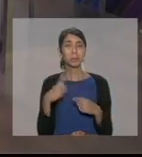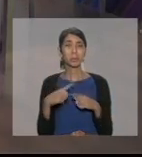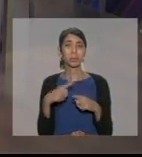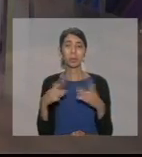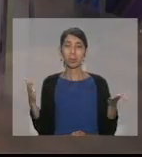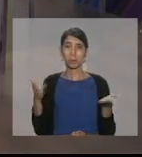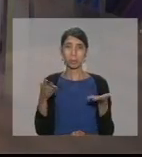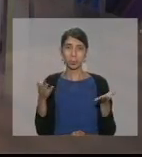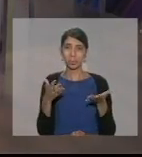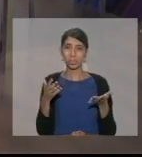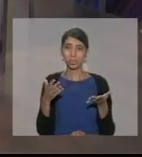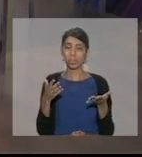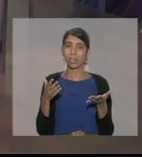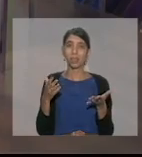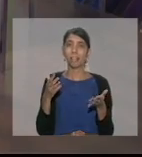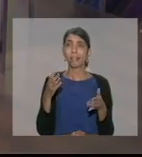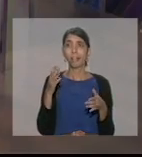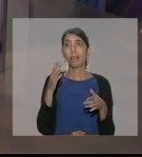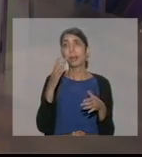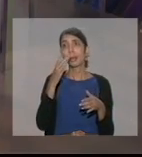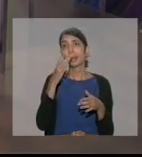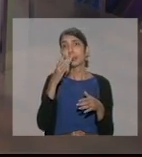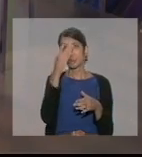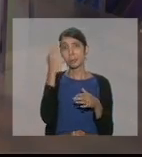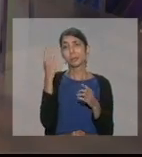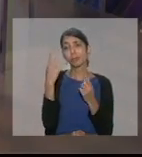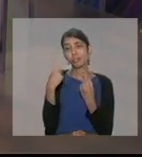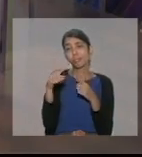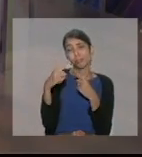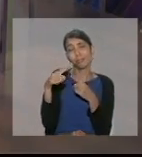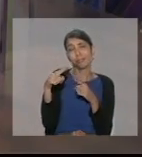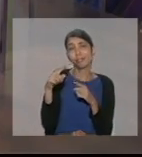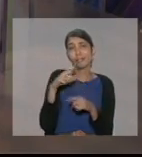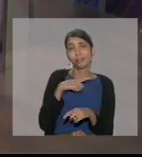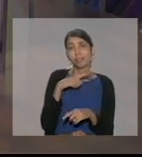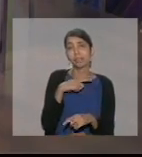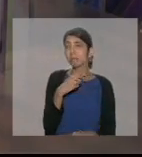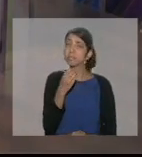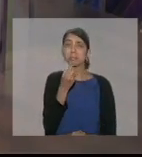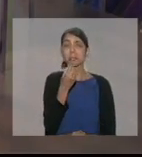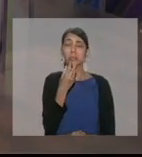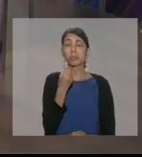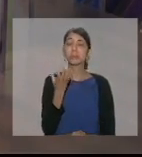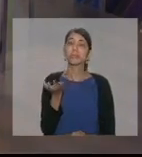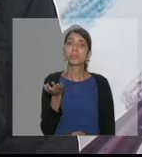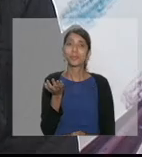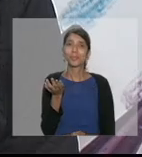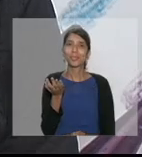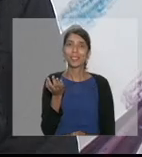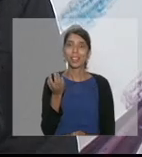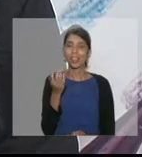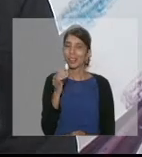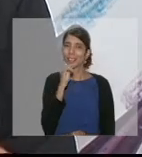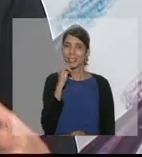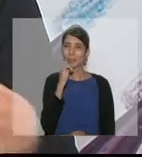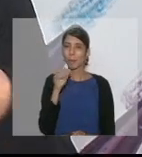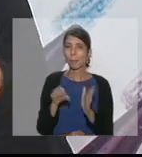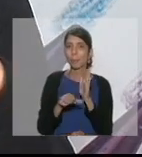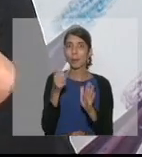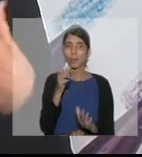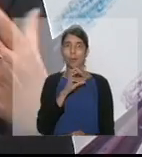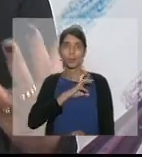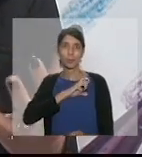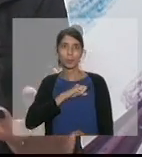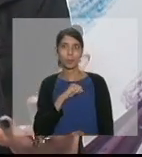hoje, assim, no máximo alguém te implicou com você. Ah, tá bom. Mas aquele negócio do primeiro amor, você acha que se você